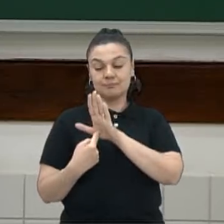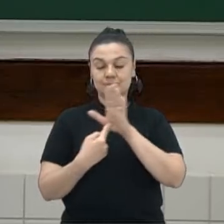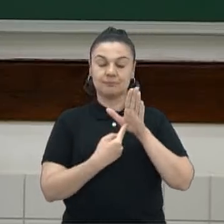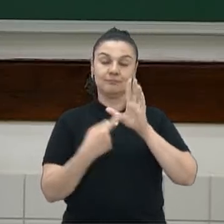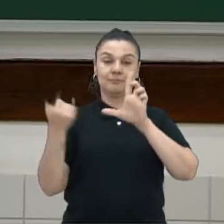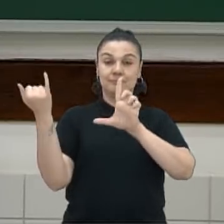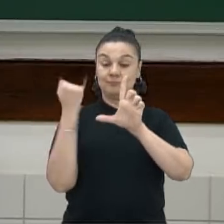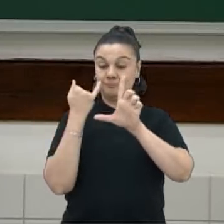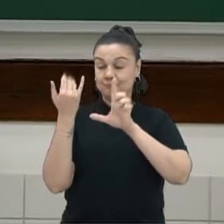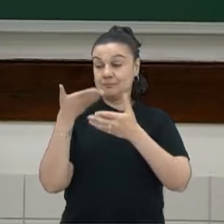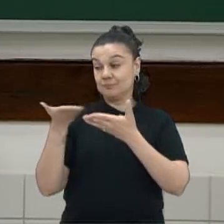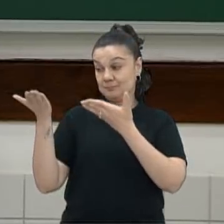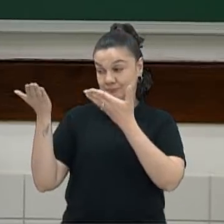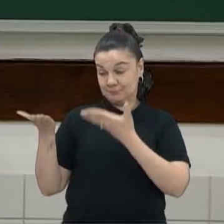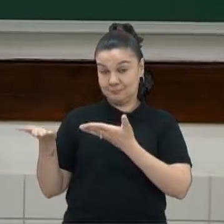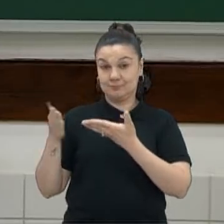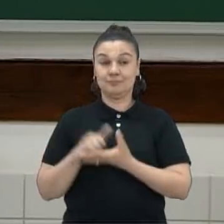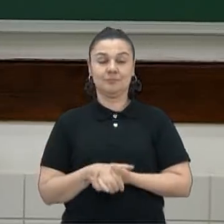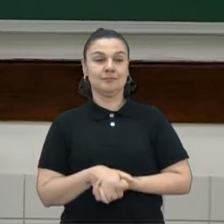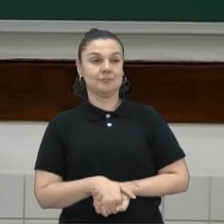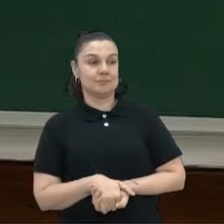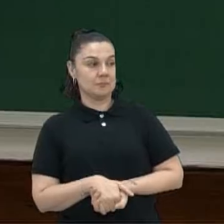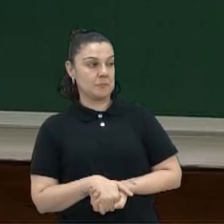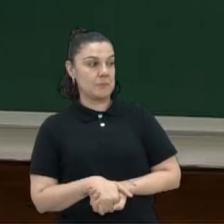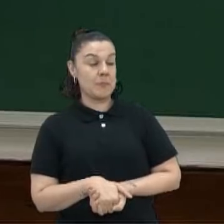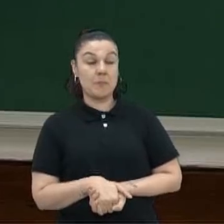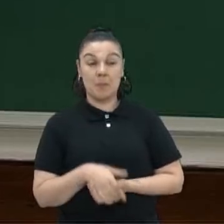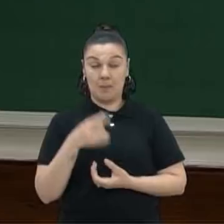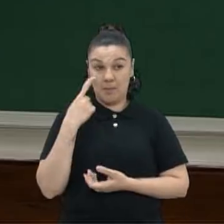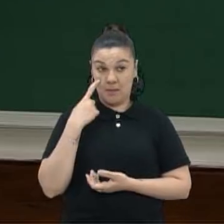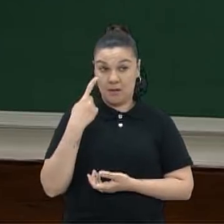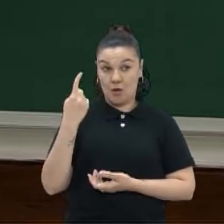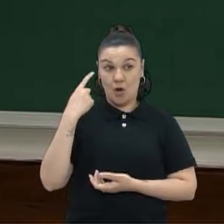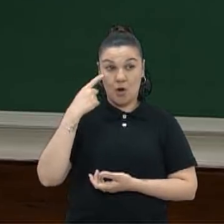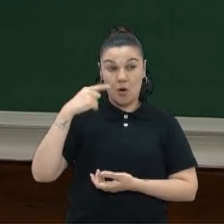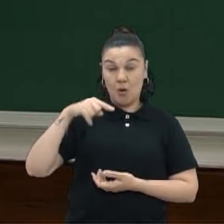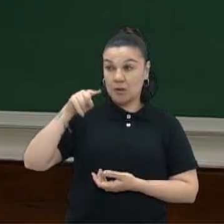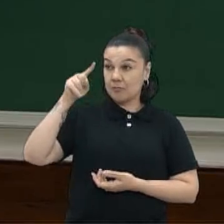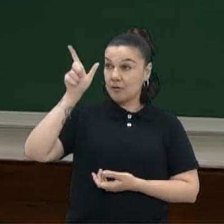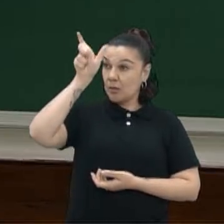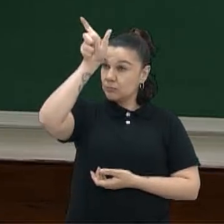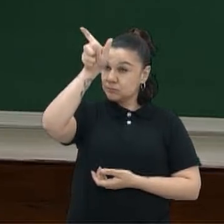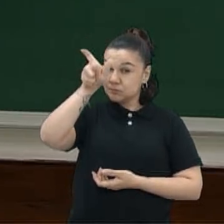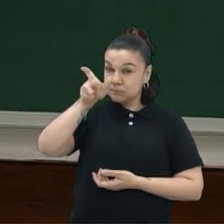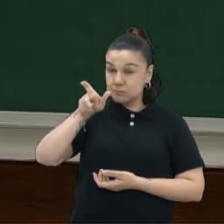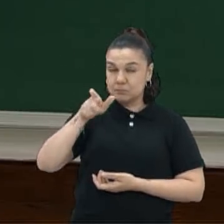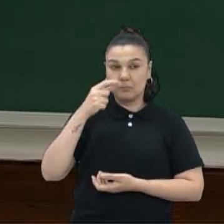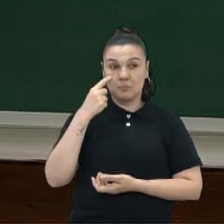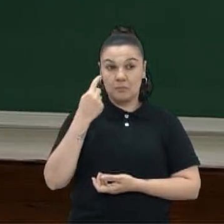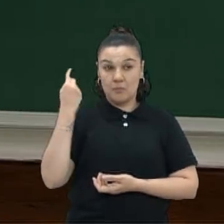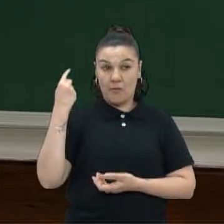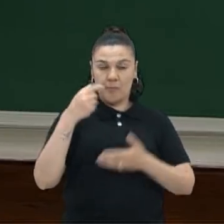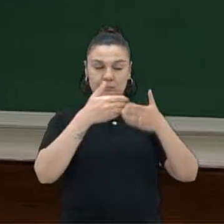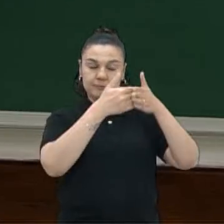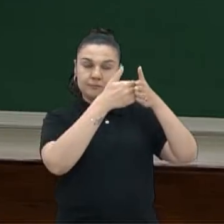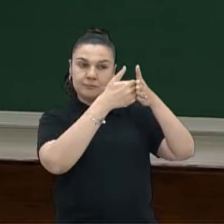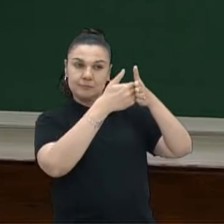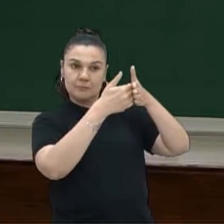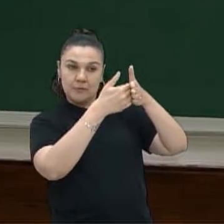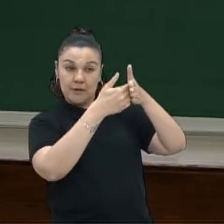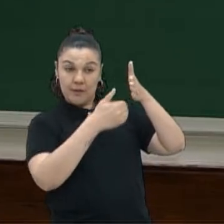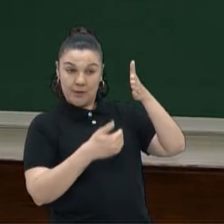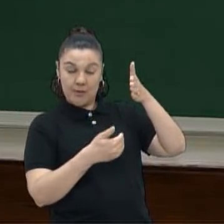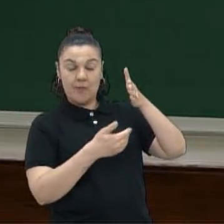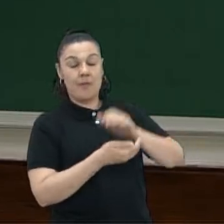na imagem que está ali. Olha aqui, ó. Tá vendo que essa parte do terreno aqui é uma encosta? Então,